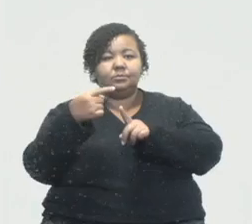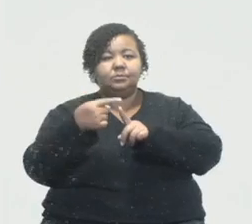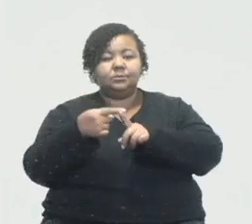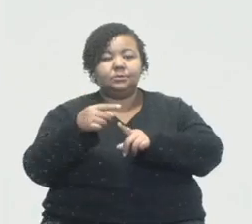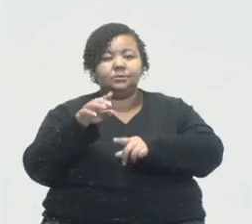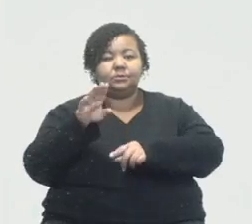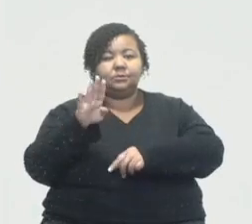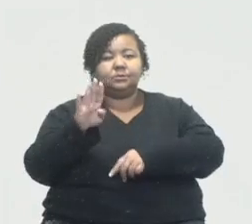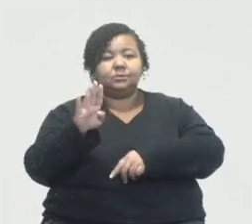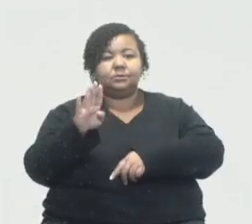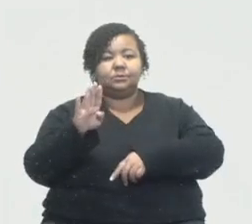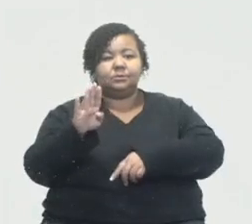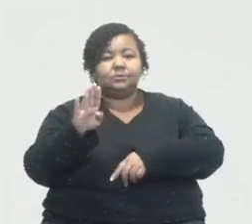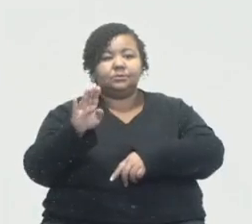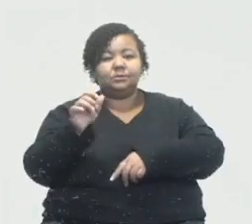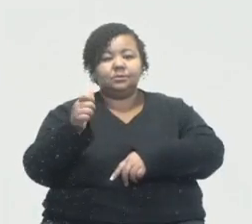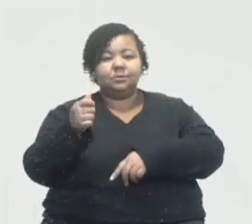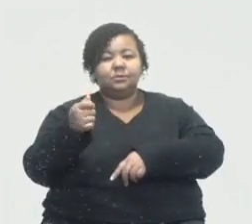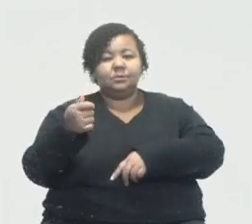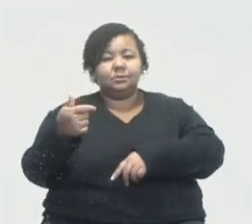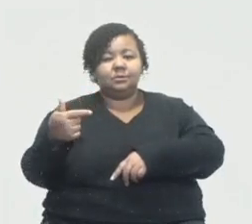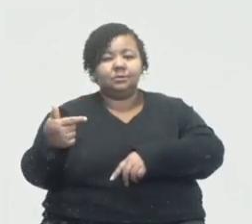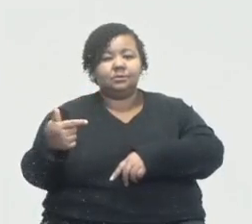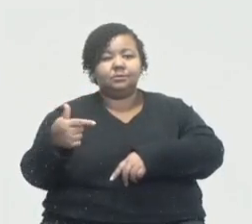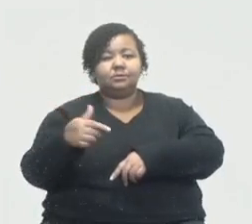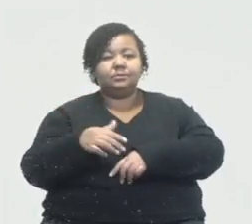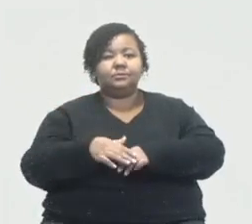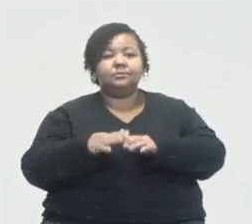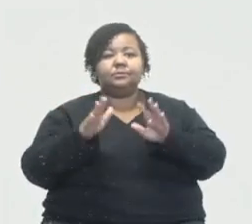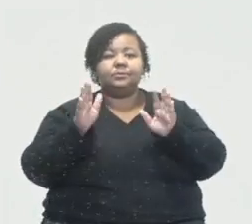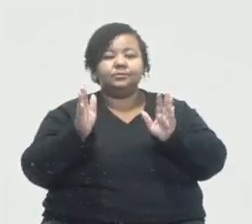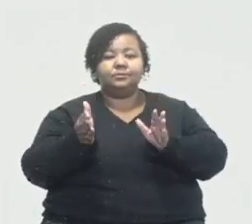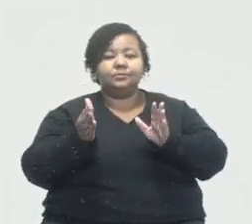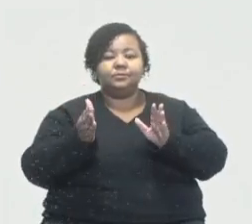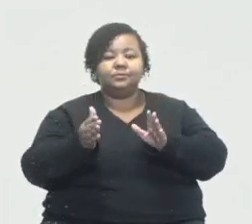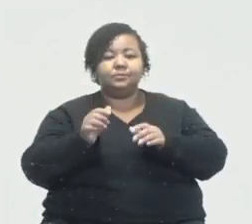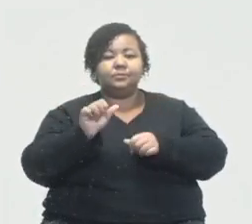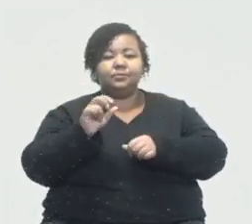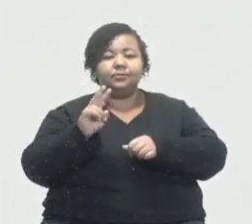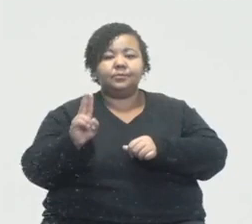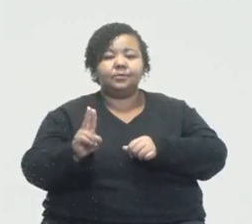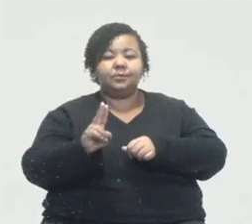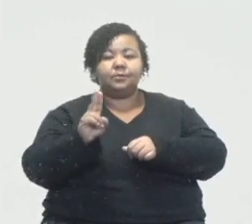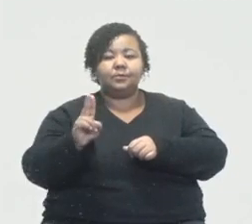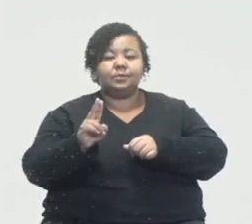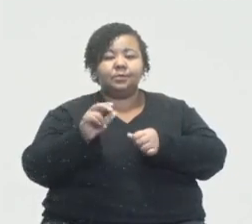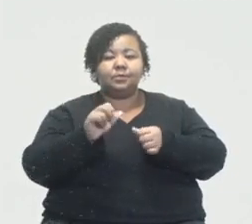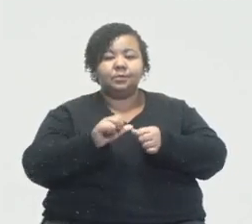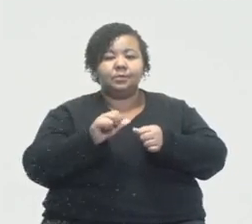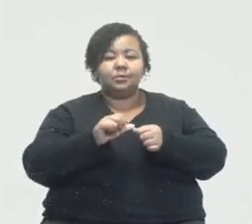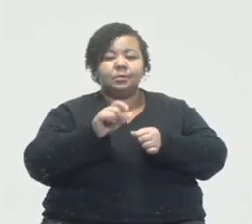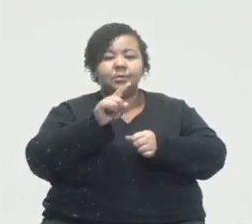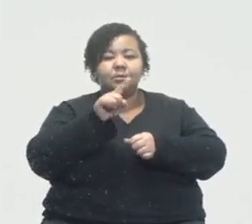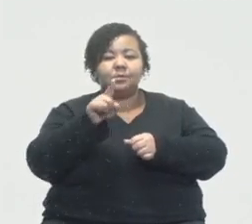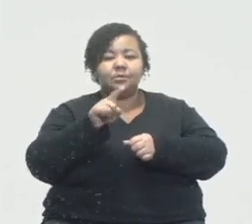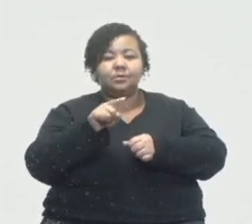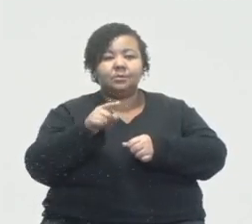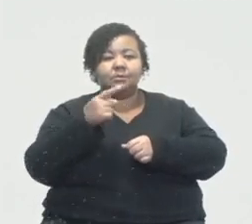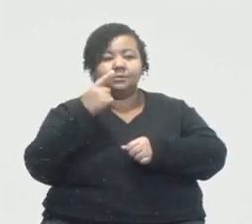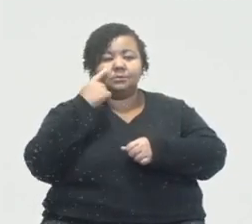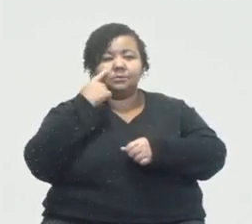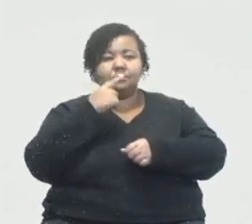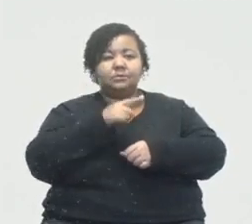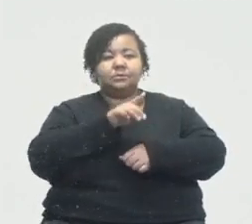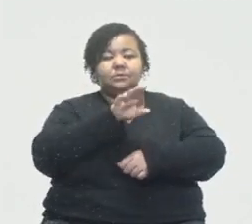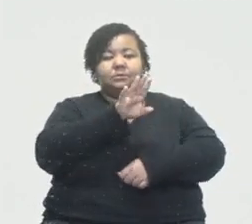4 A2. Agora, fazendo uso da igualdade, nós temos